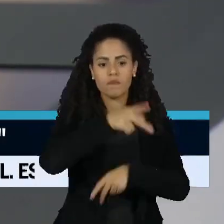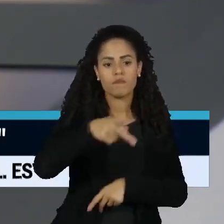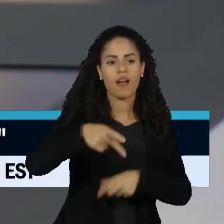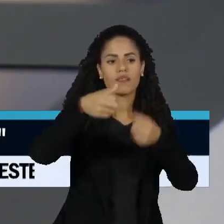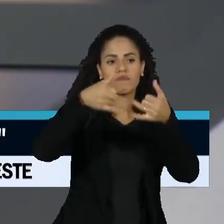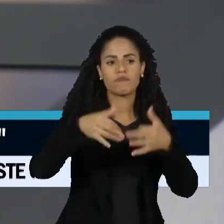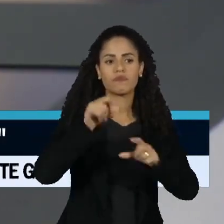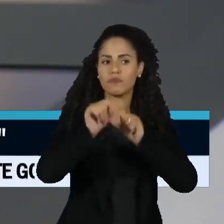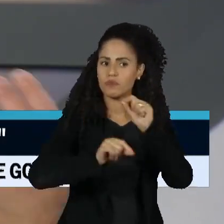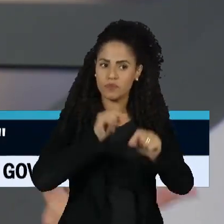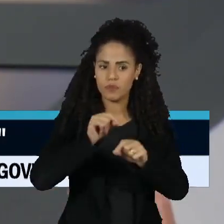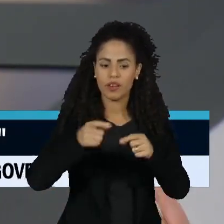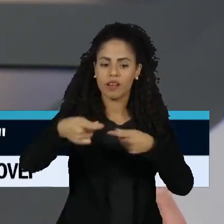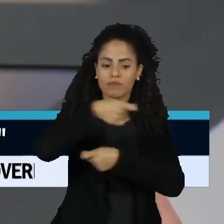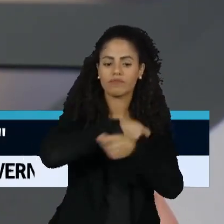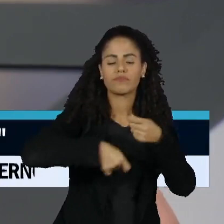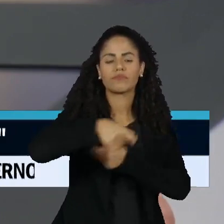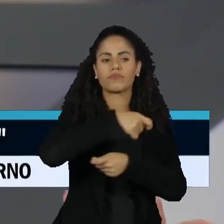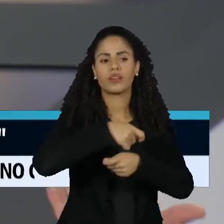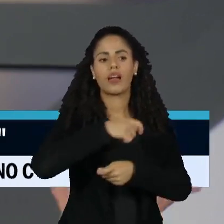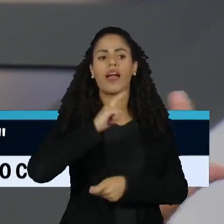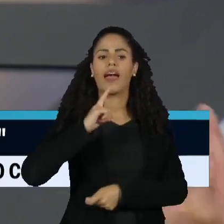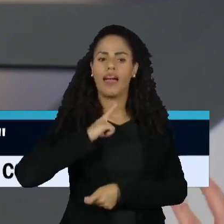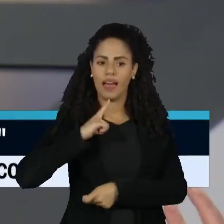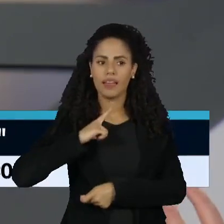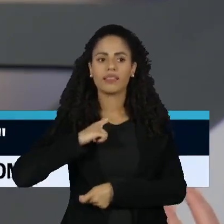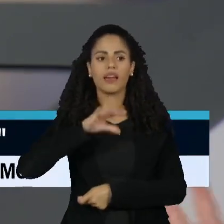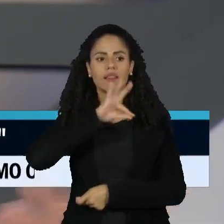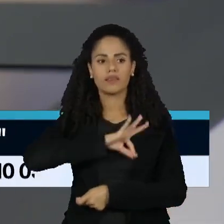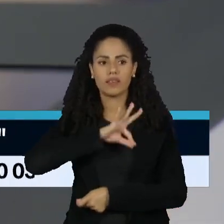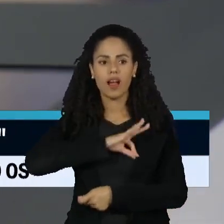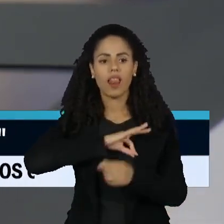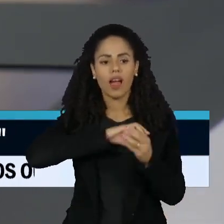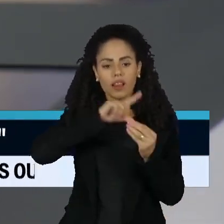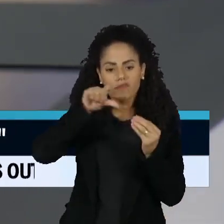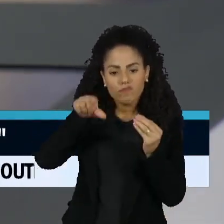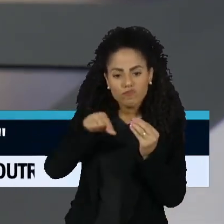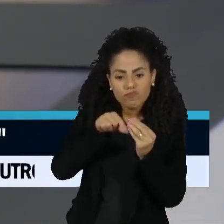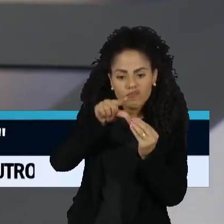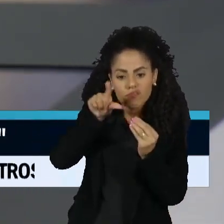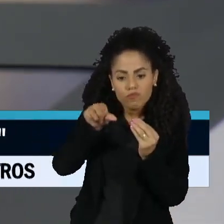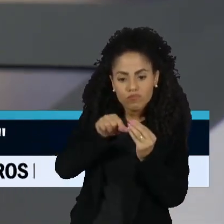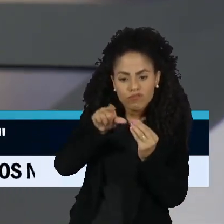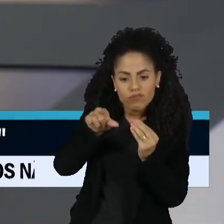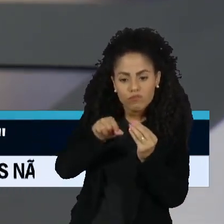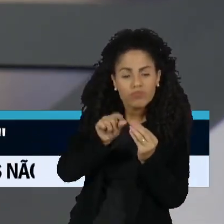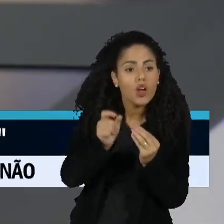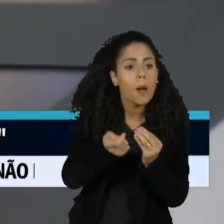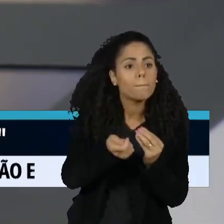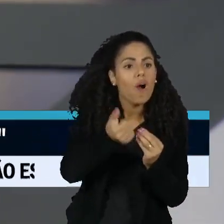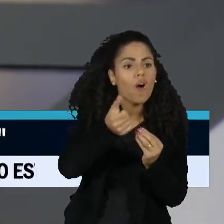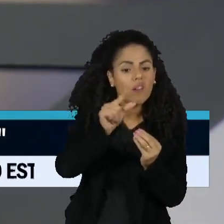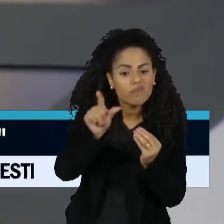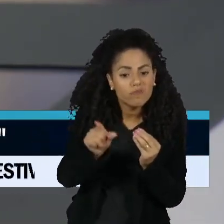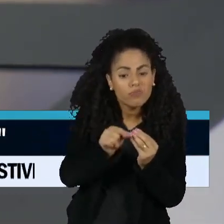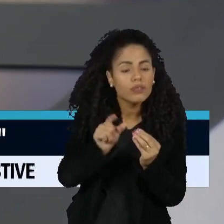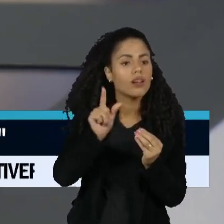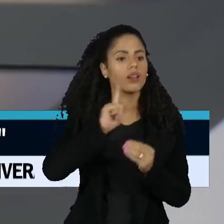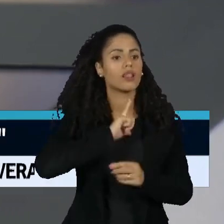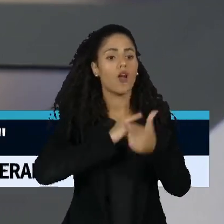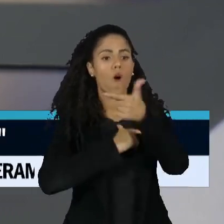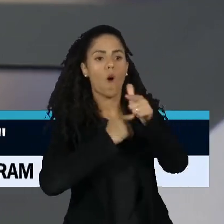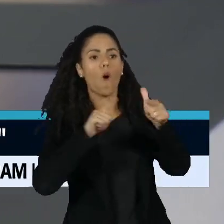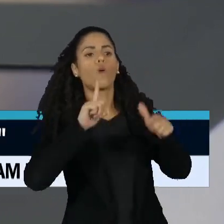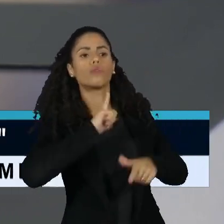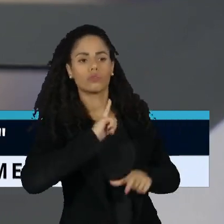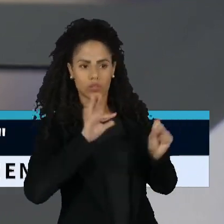na matéria, de um lado a gente tem um rendimento menor do que em investimentos um pouco mais agressivos, mas de outro a